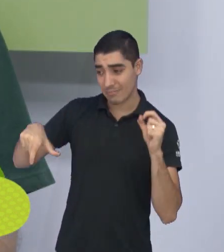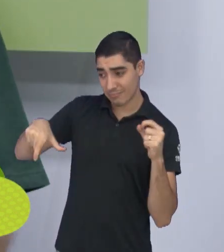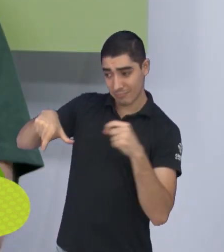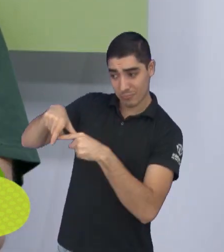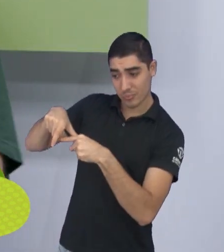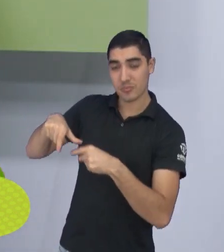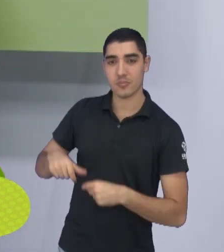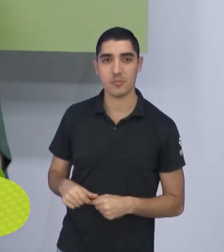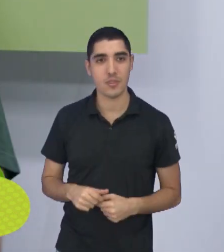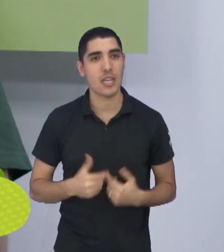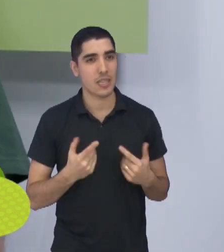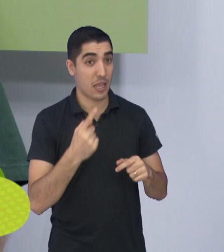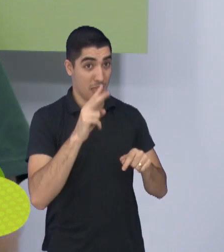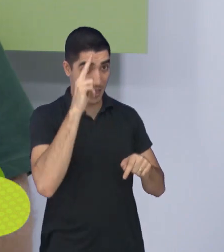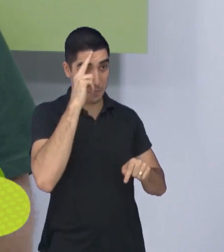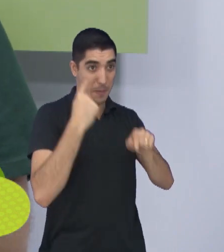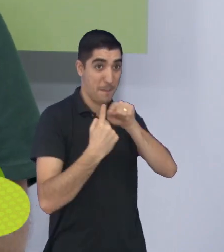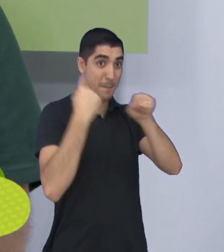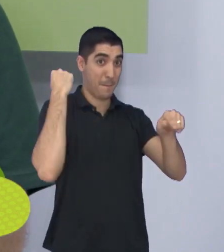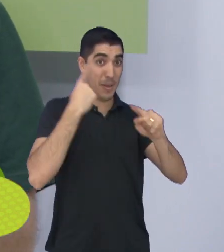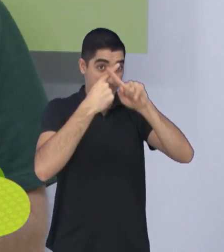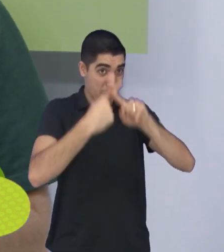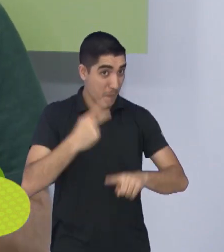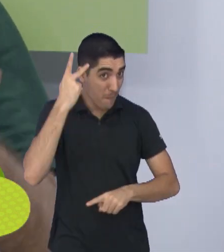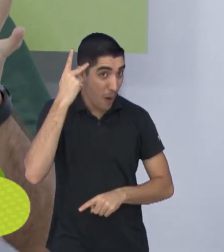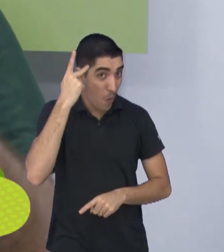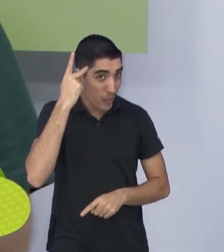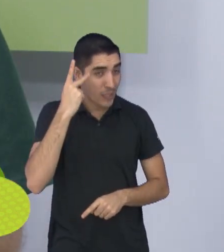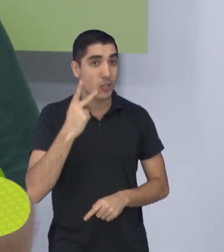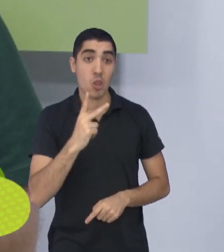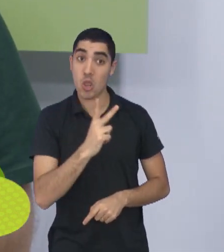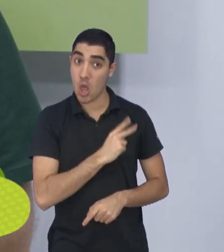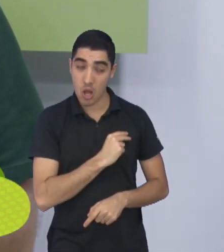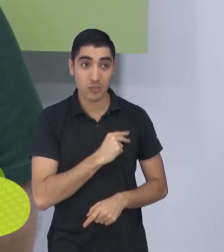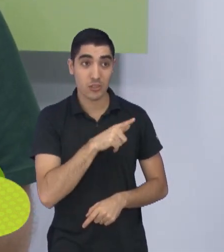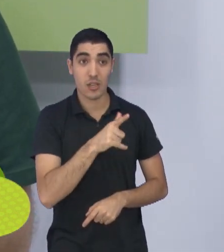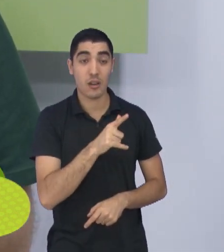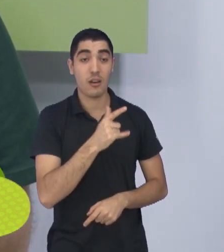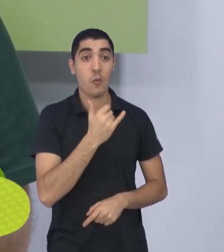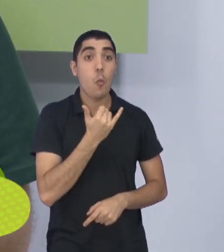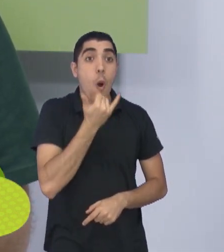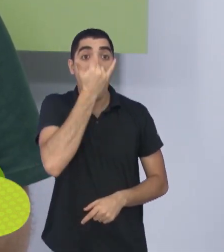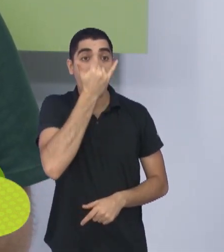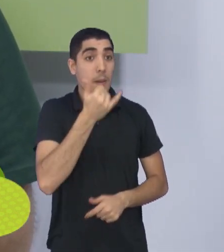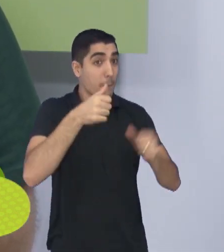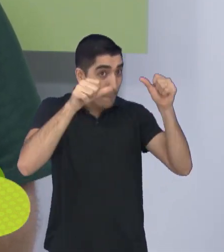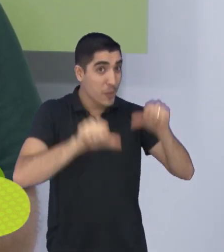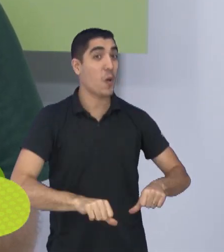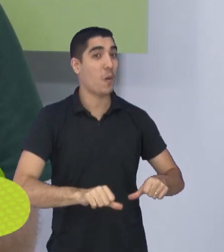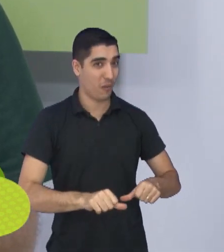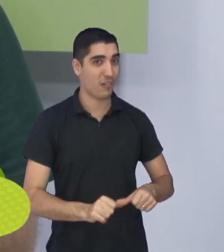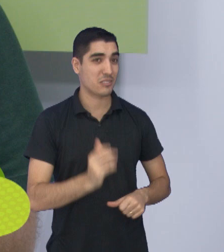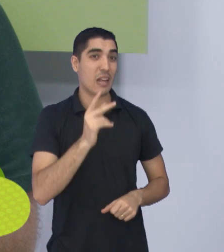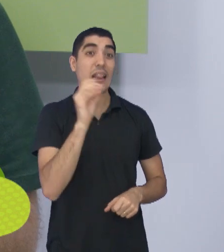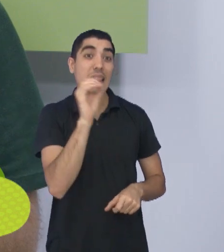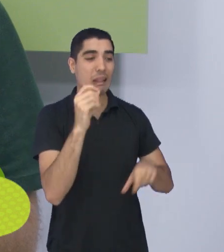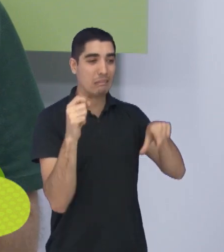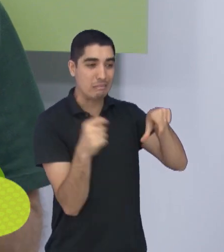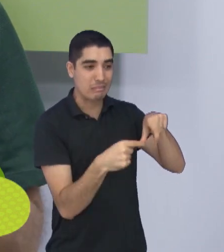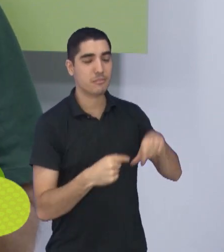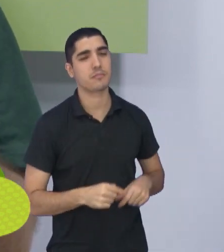contar desde o paulista o a a a uruca é maior mas o mas a gente teve